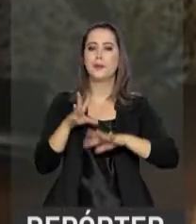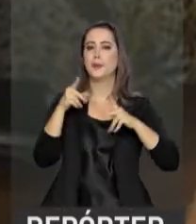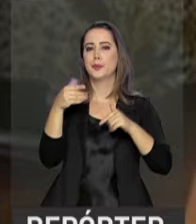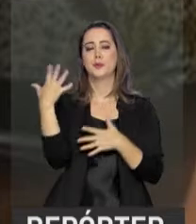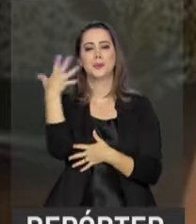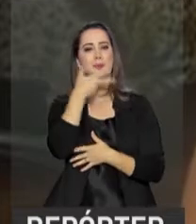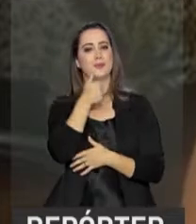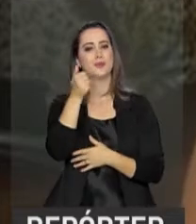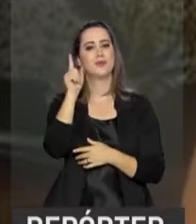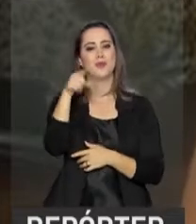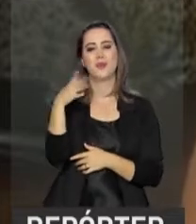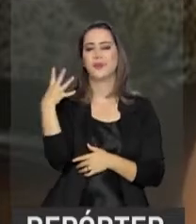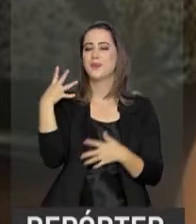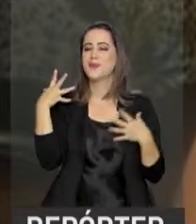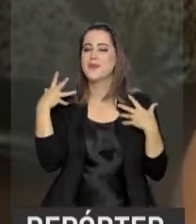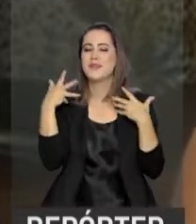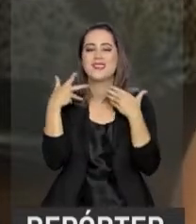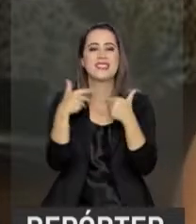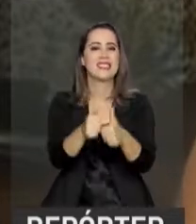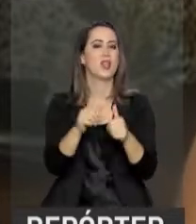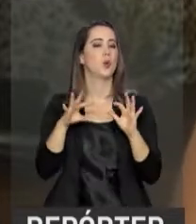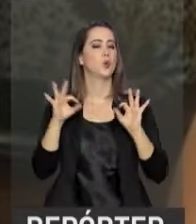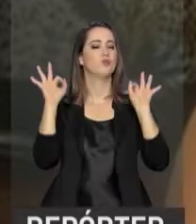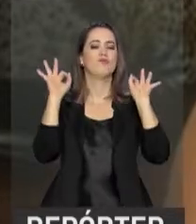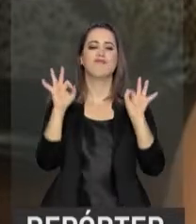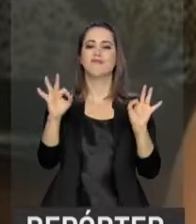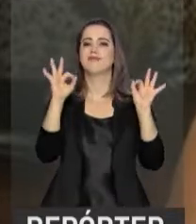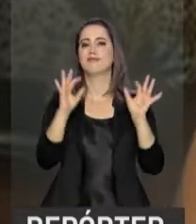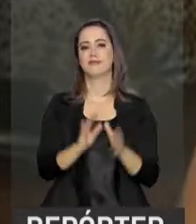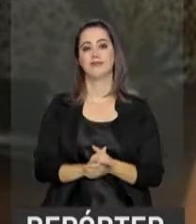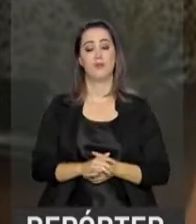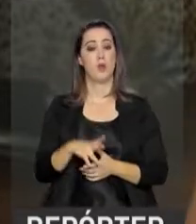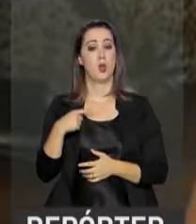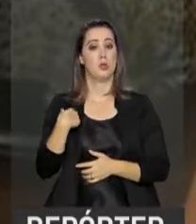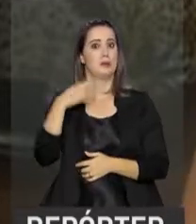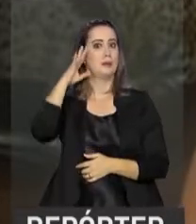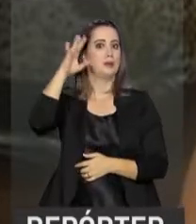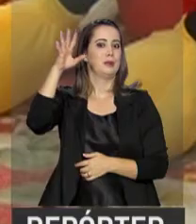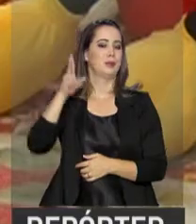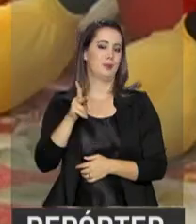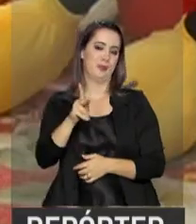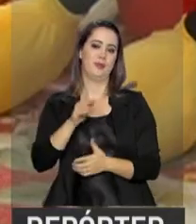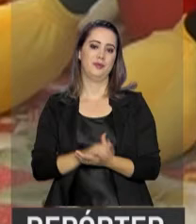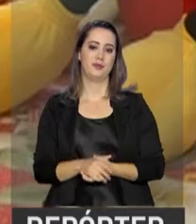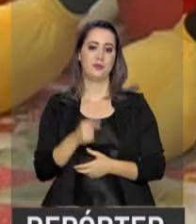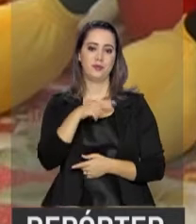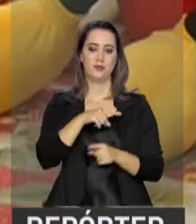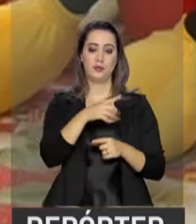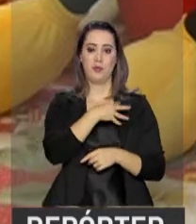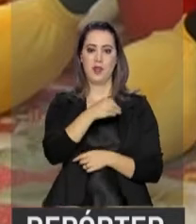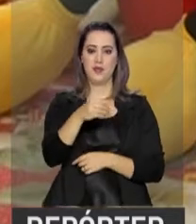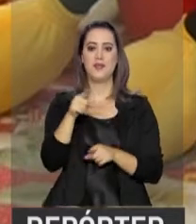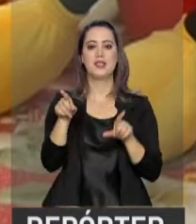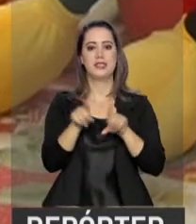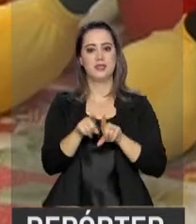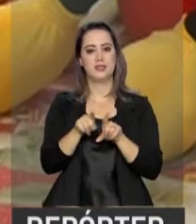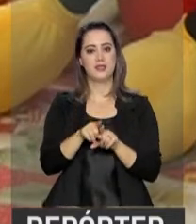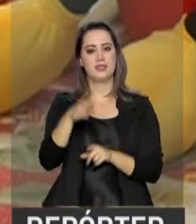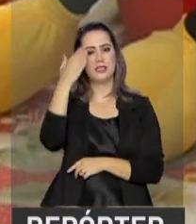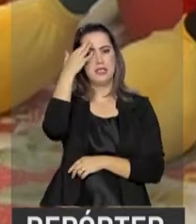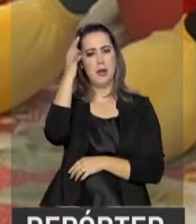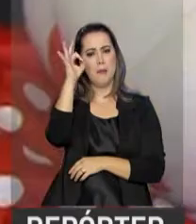bonitinho. É lindo, tudo bonitinho. É tudo que eu sempre sonhei, né? A filha, também Ana Cláudia,